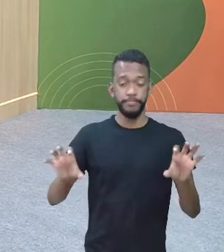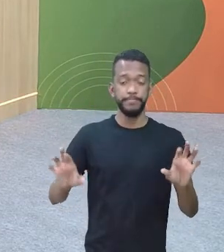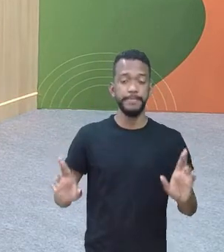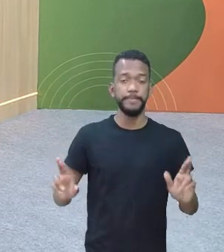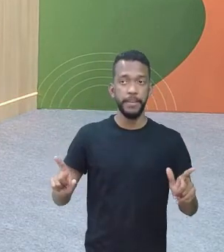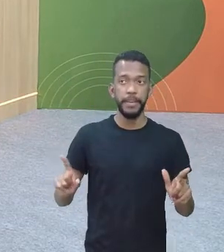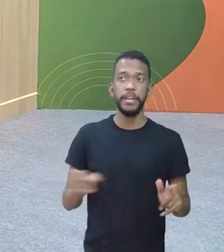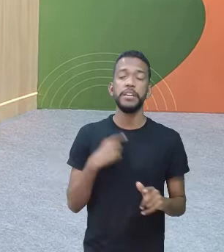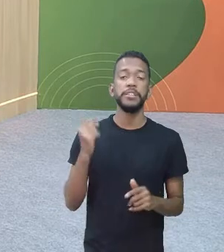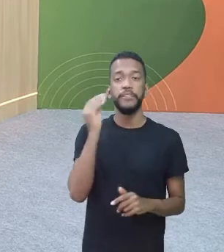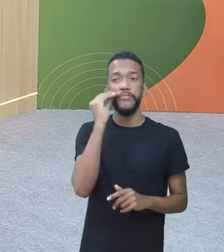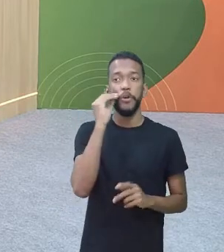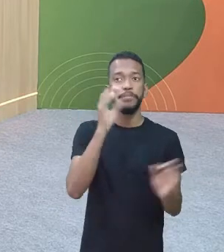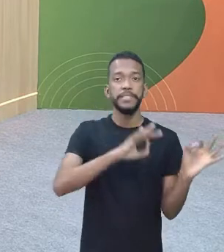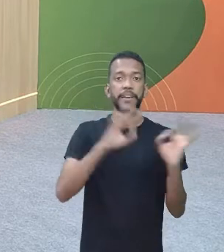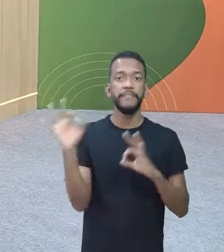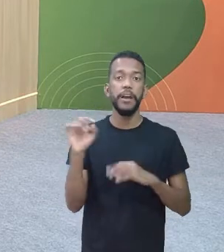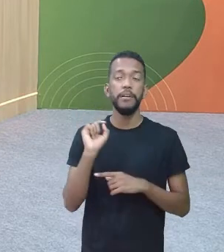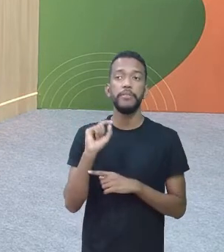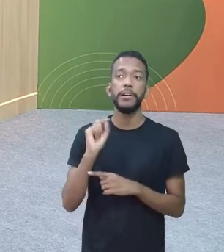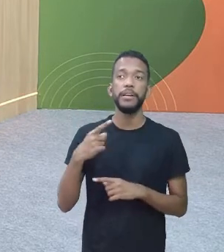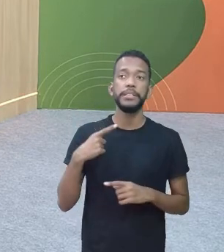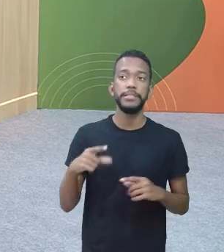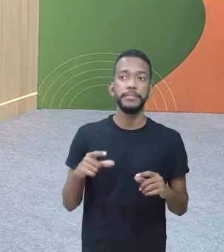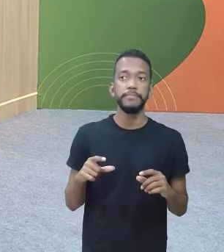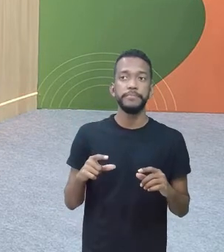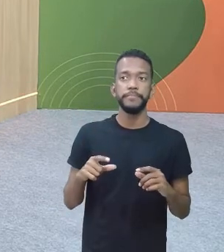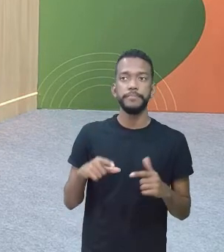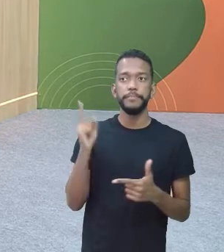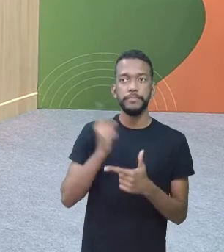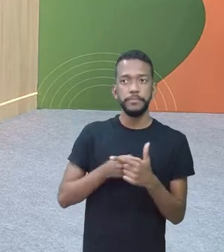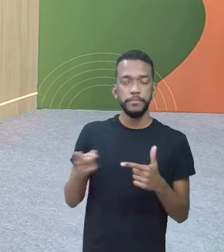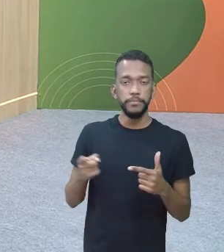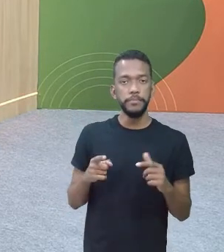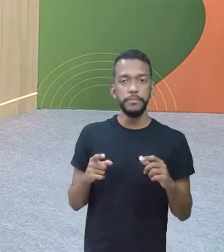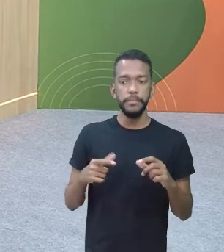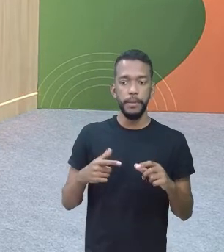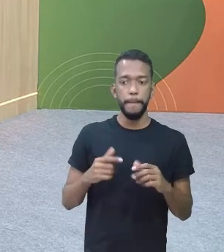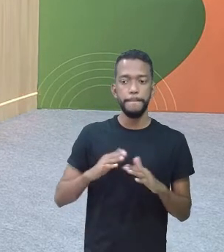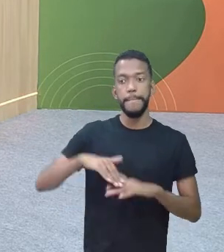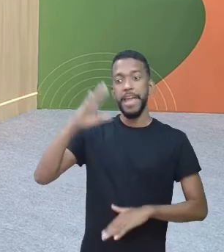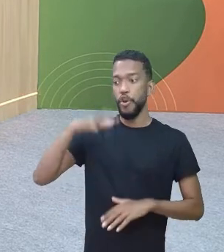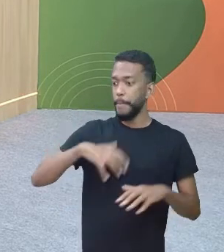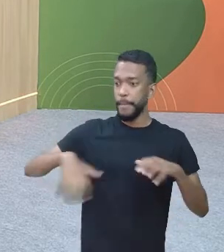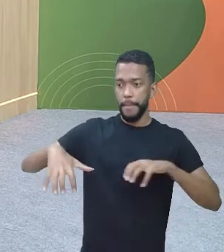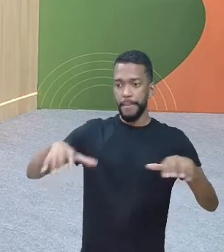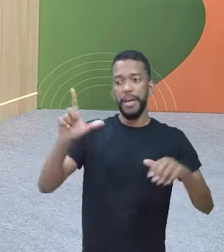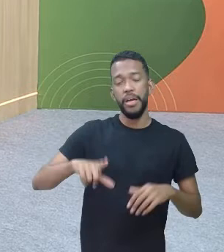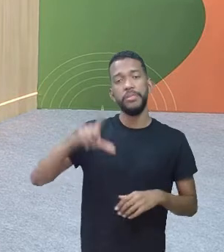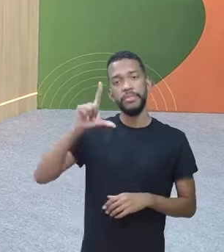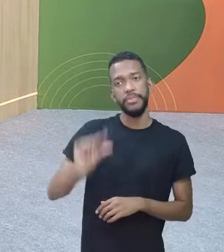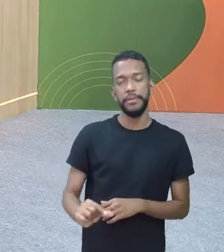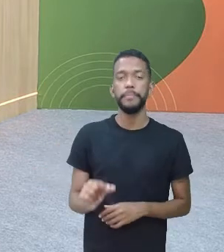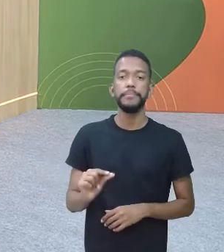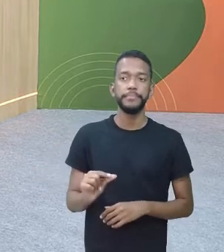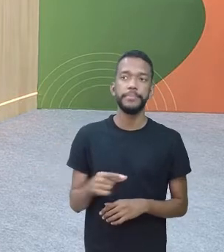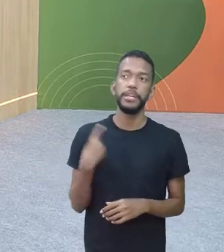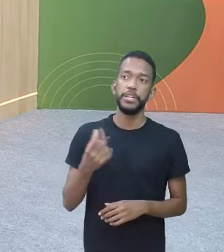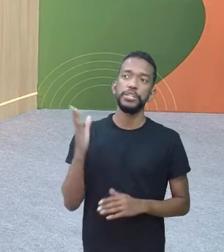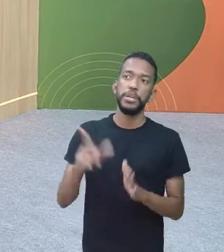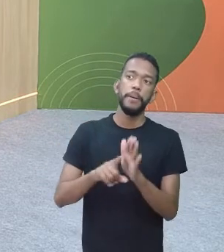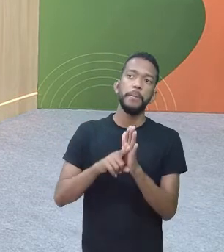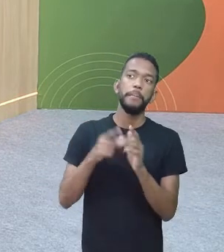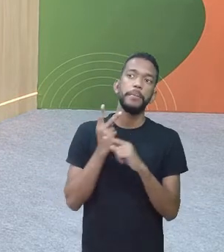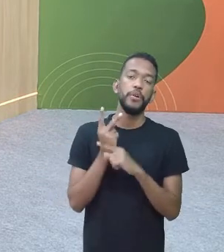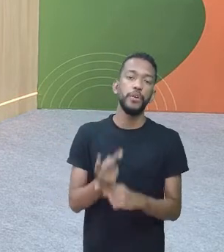gente vai observar que dividindo pela maior quantidade, eu tenho o menor valor. Mas como a gente procurava o